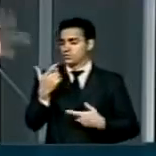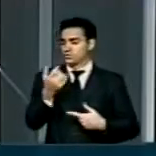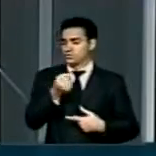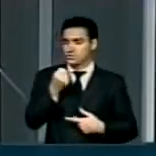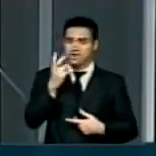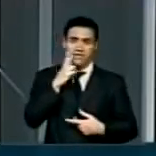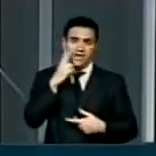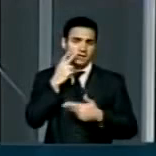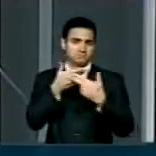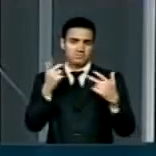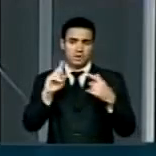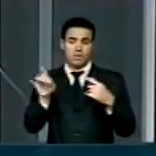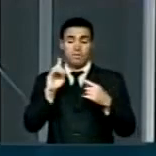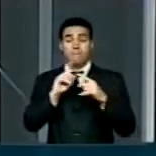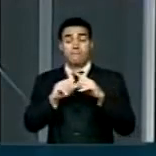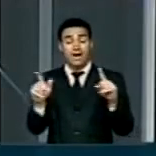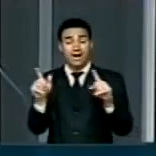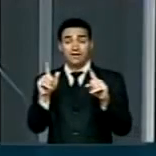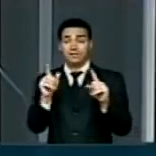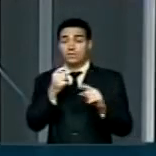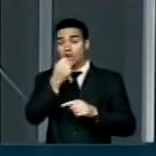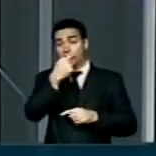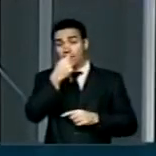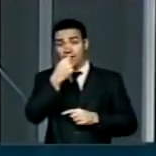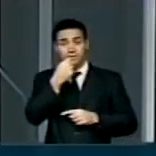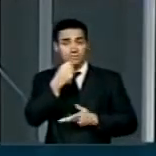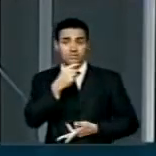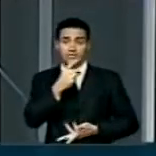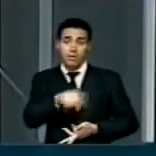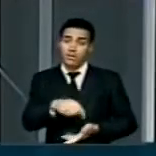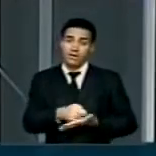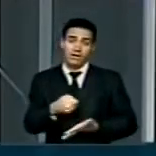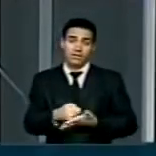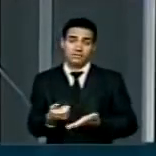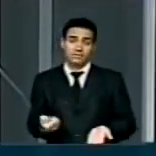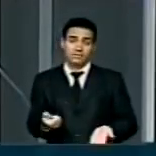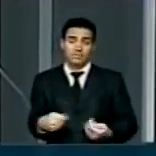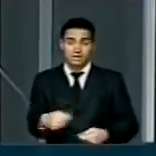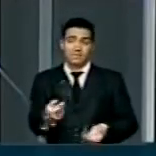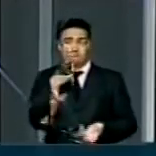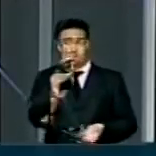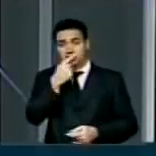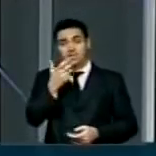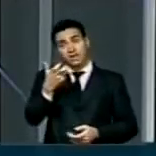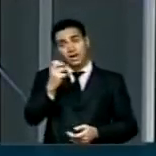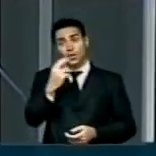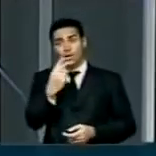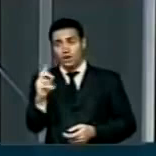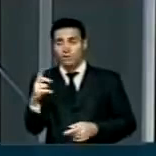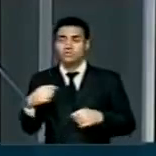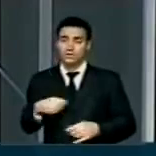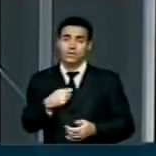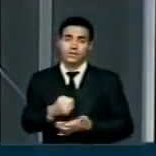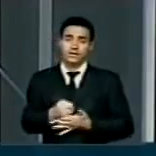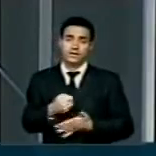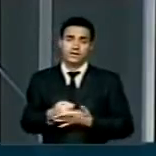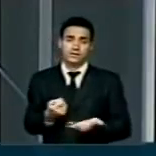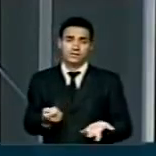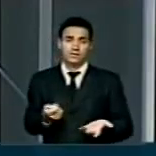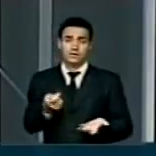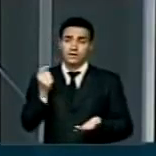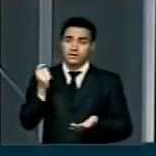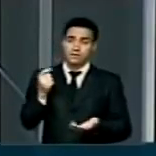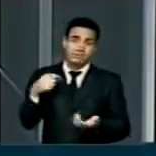se quiser. Agora o remédio não. O remédio você tem que tomar, querendo ou não, pagando ou